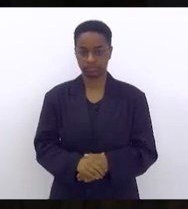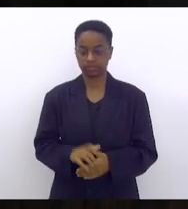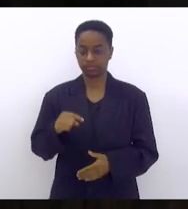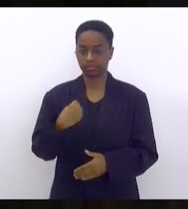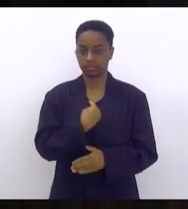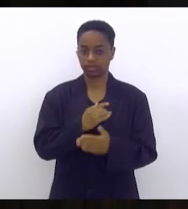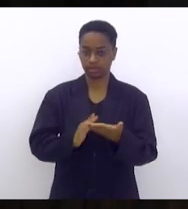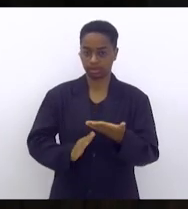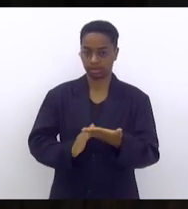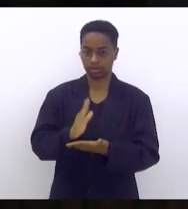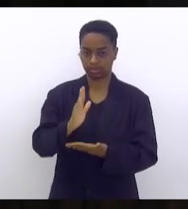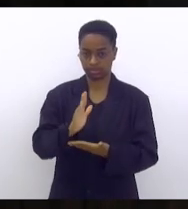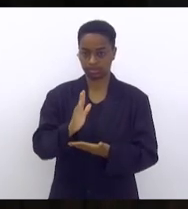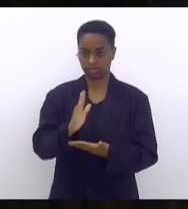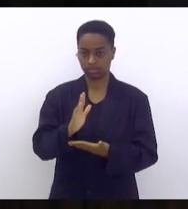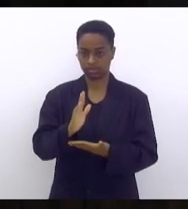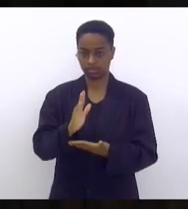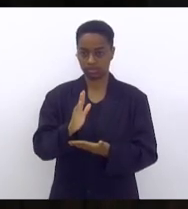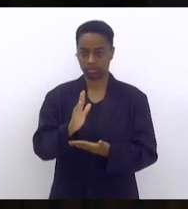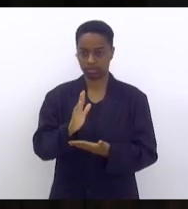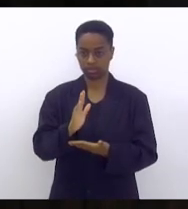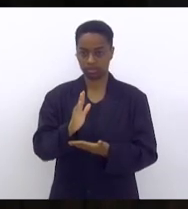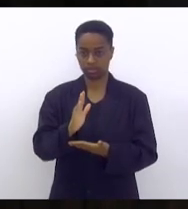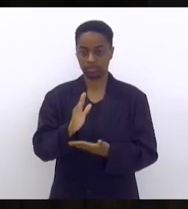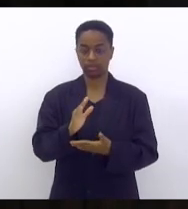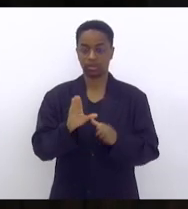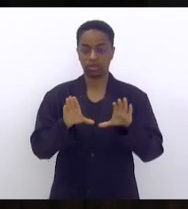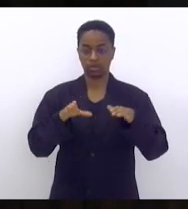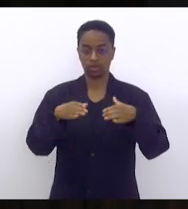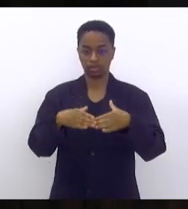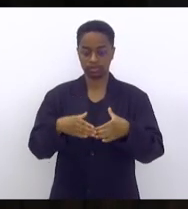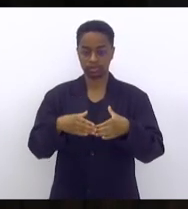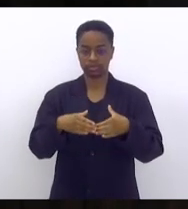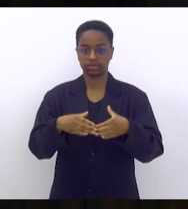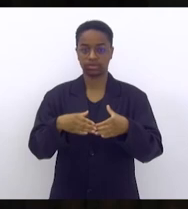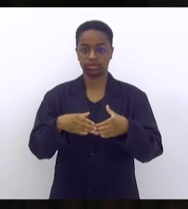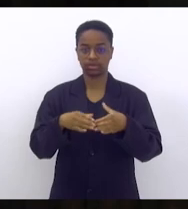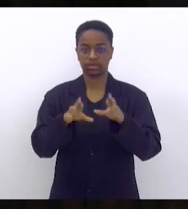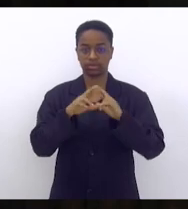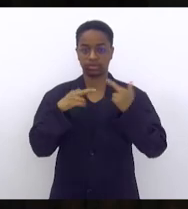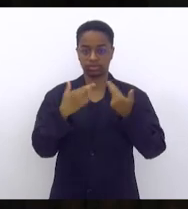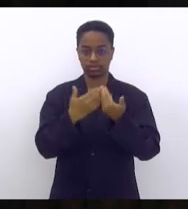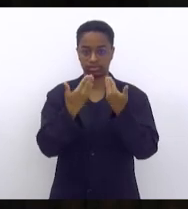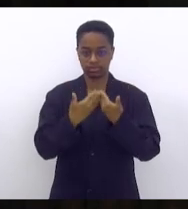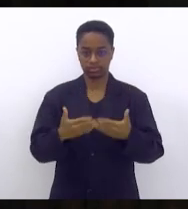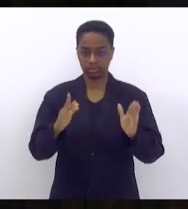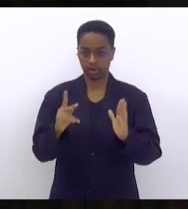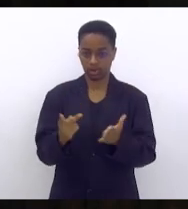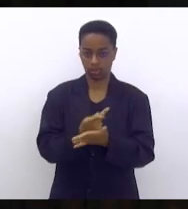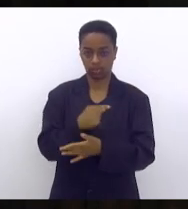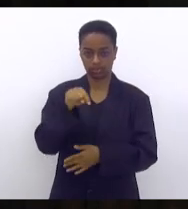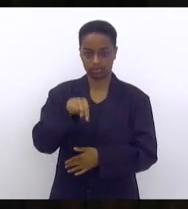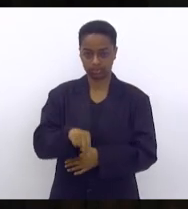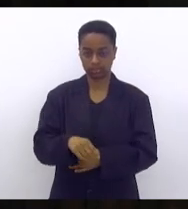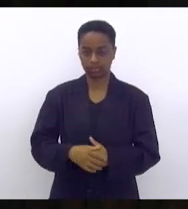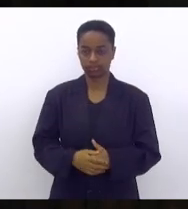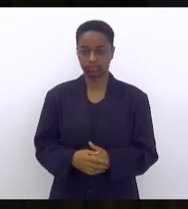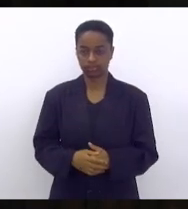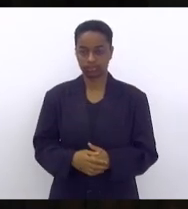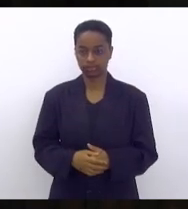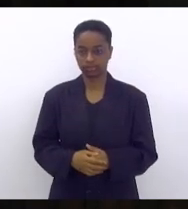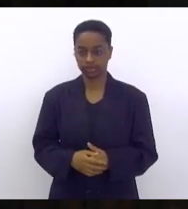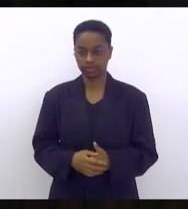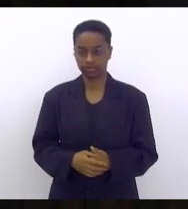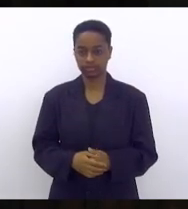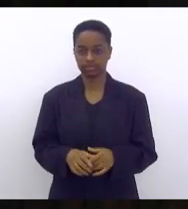aprovou na comissão que essa audiência pública que acontecesse, e ele